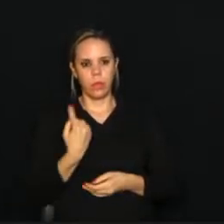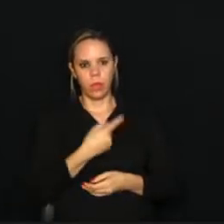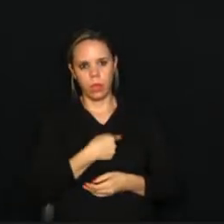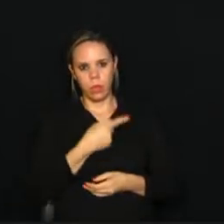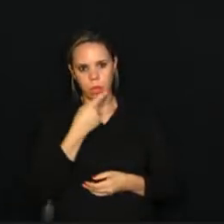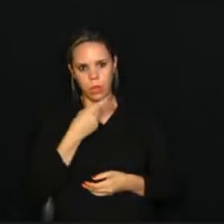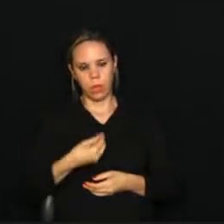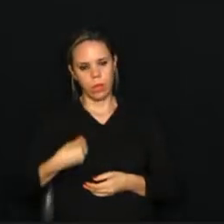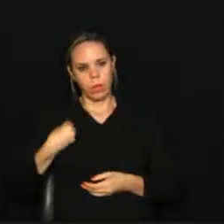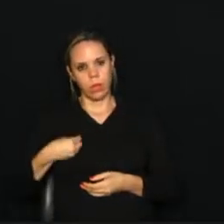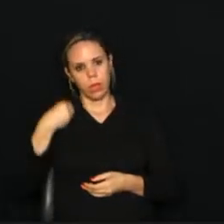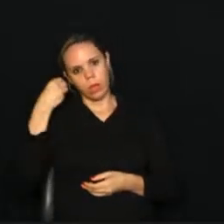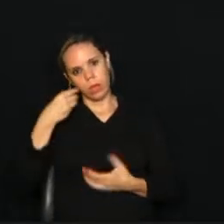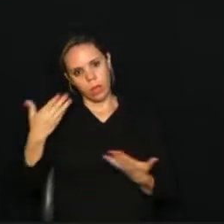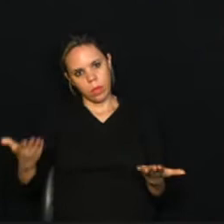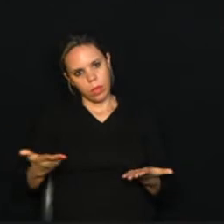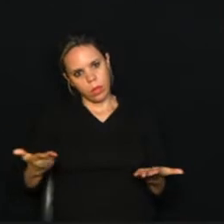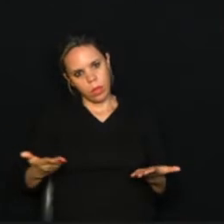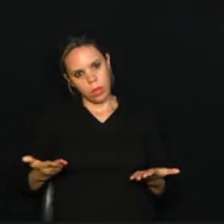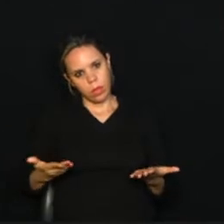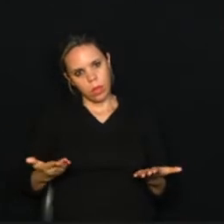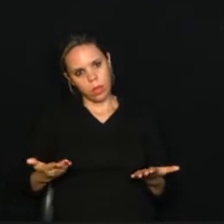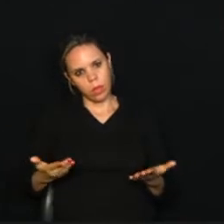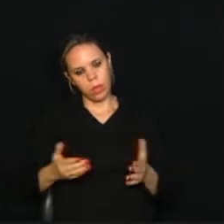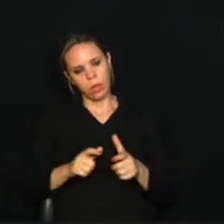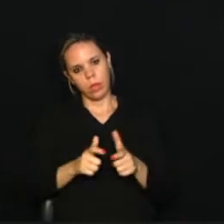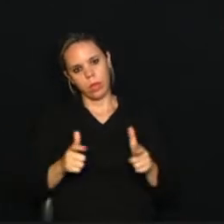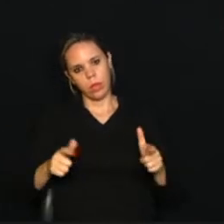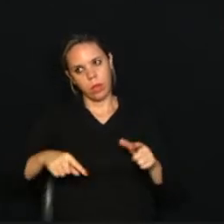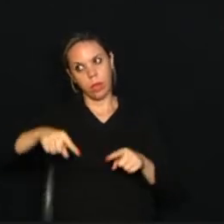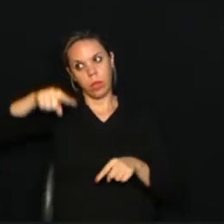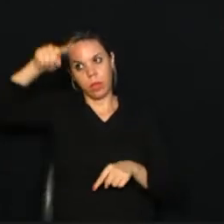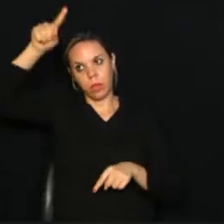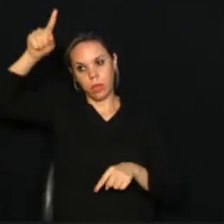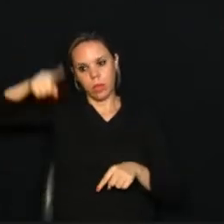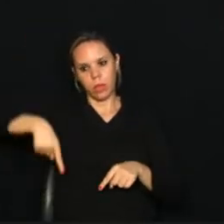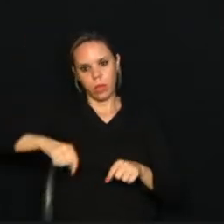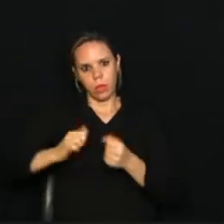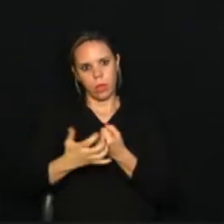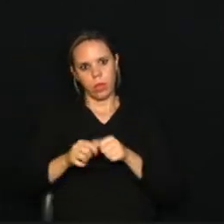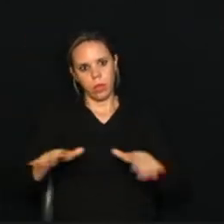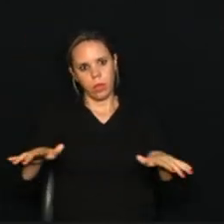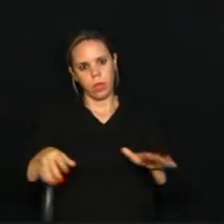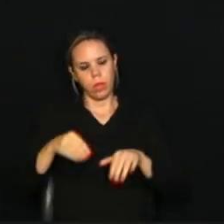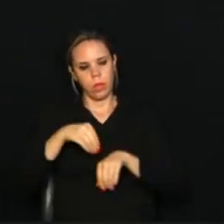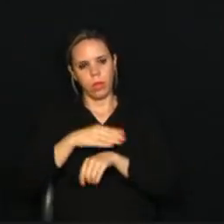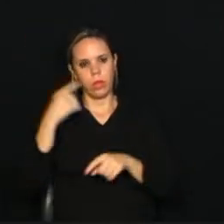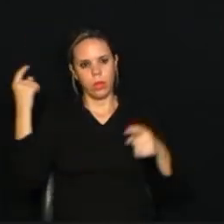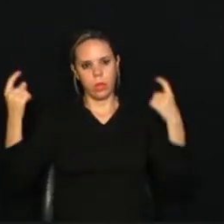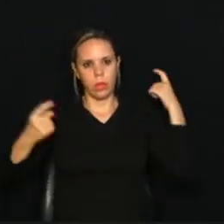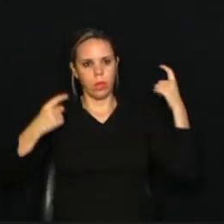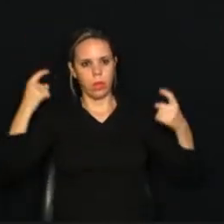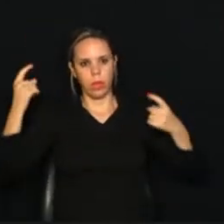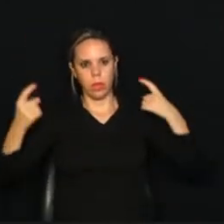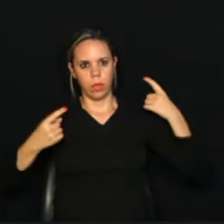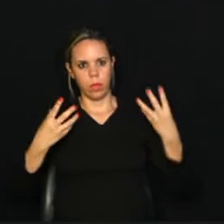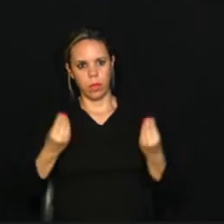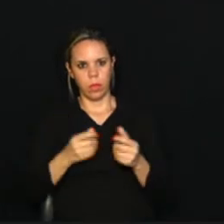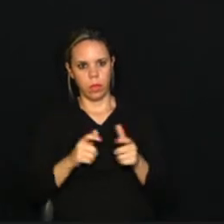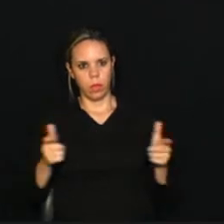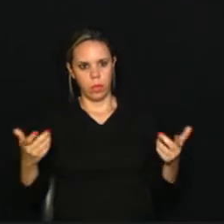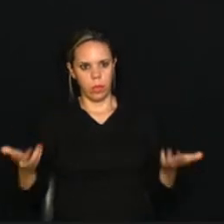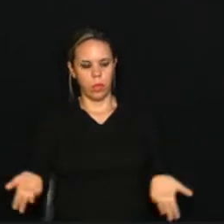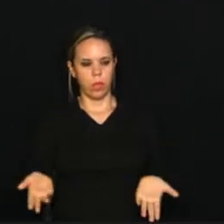estamos vivenciando esse auge da pandemia. Então, quer dizer, isso traz uma preocupação muito